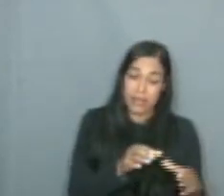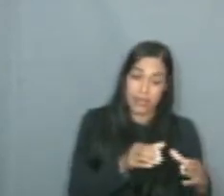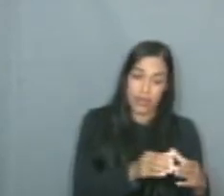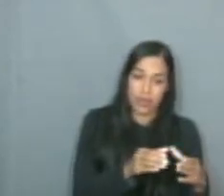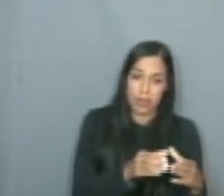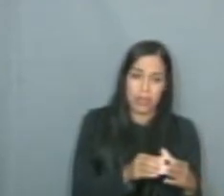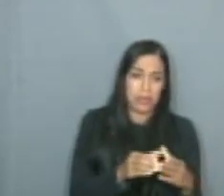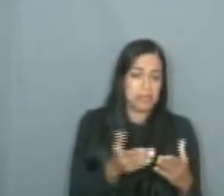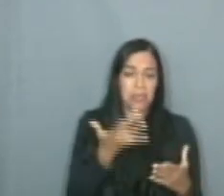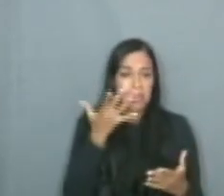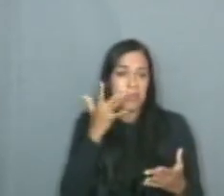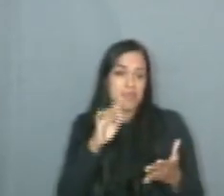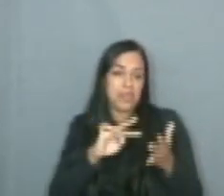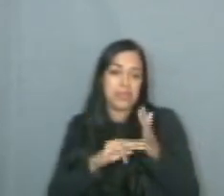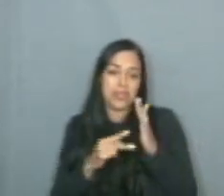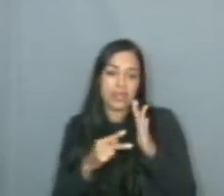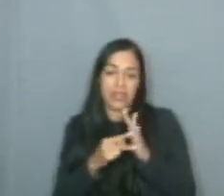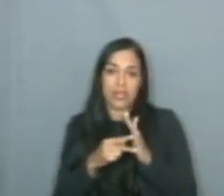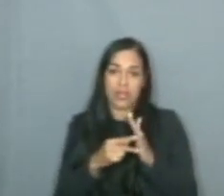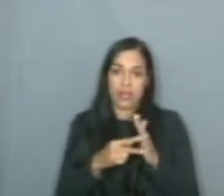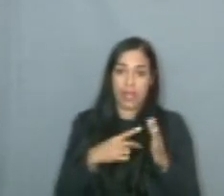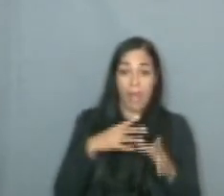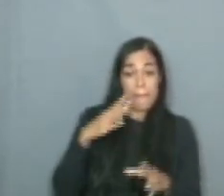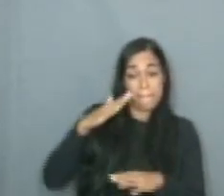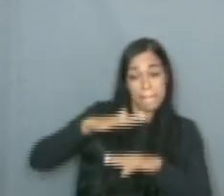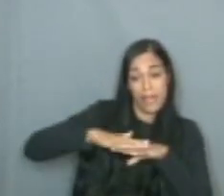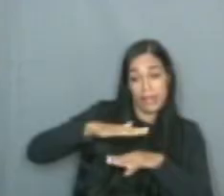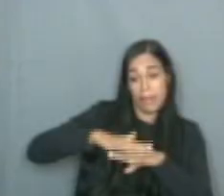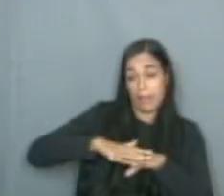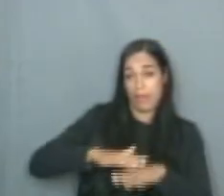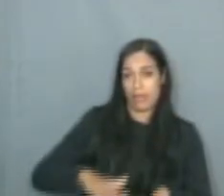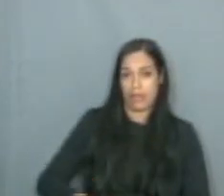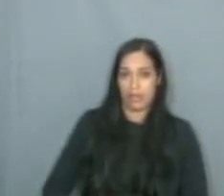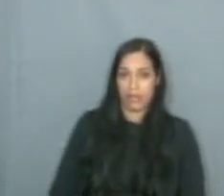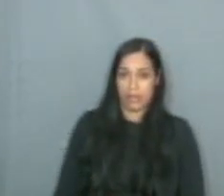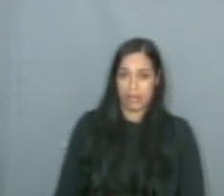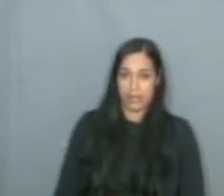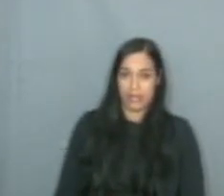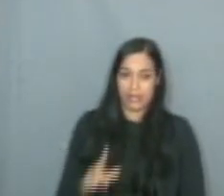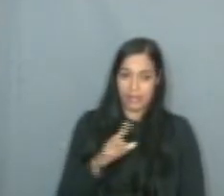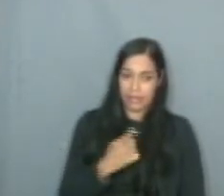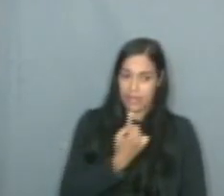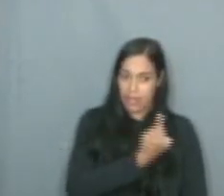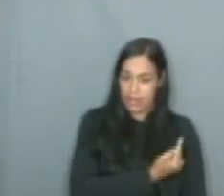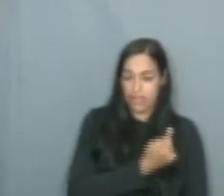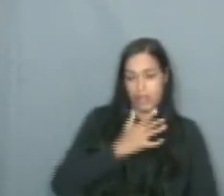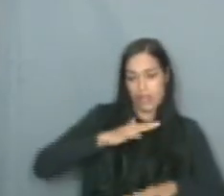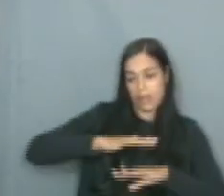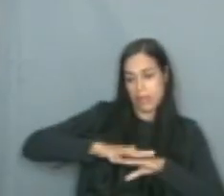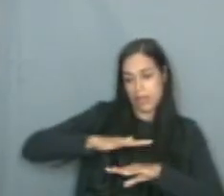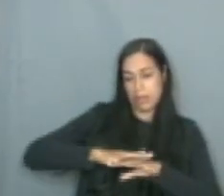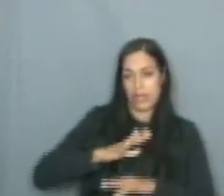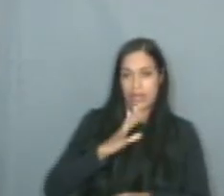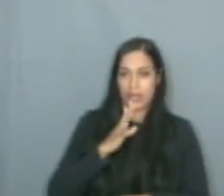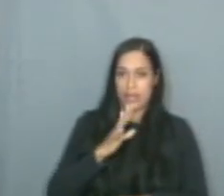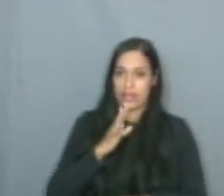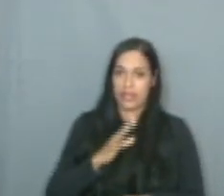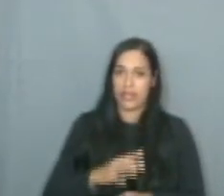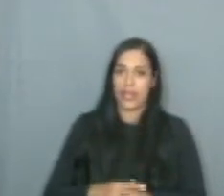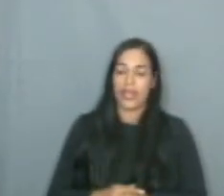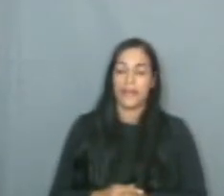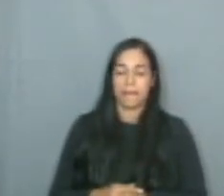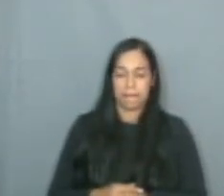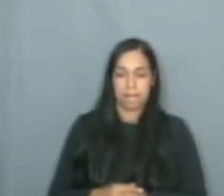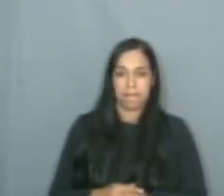algum. O que eu falo é matemática, perfeito, vereador. A gente que é de exata, né? A gente conhece. O que eu falo é,